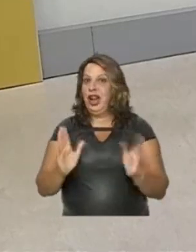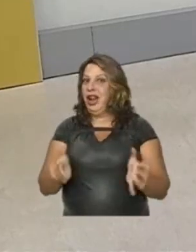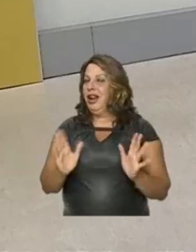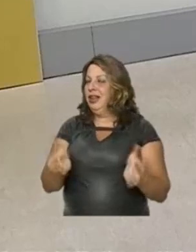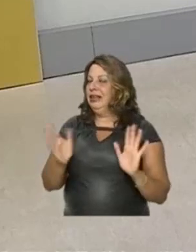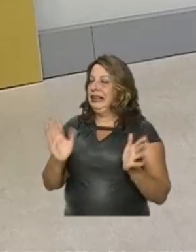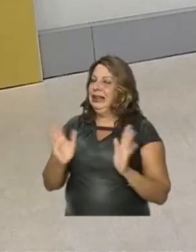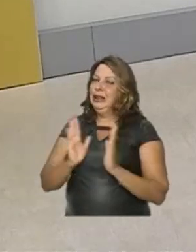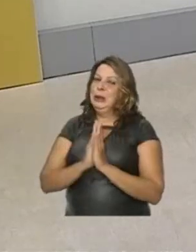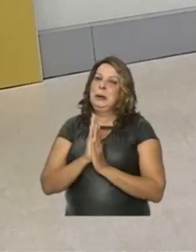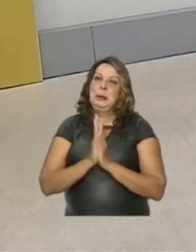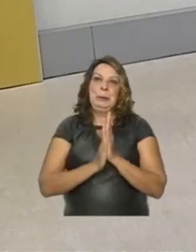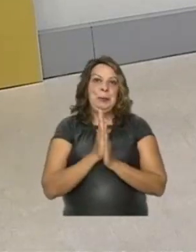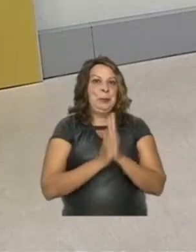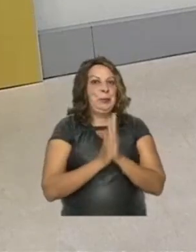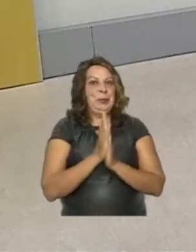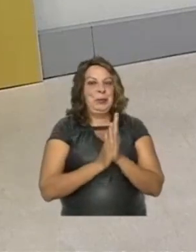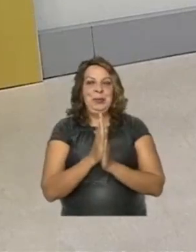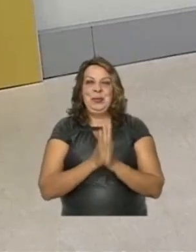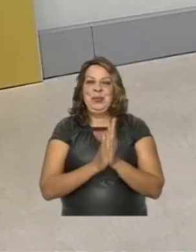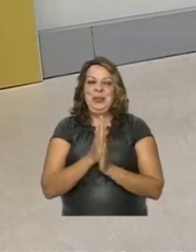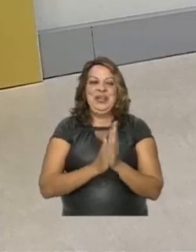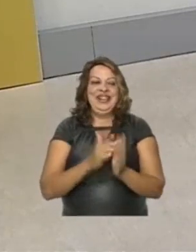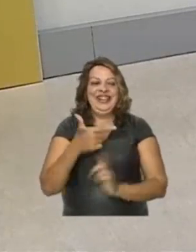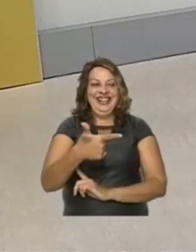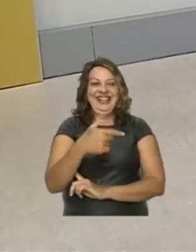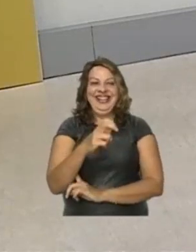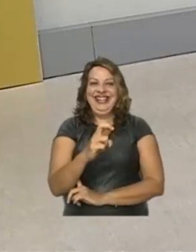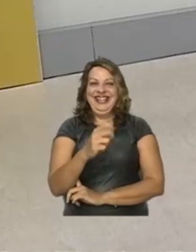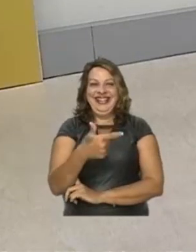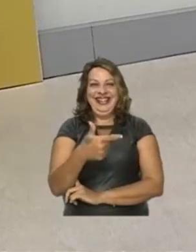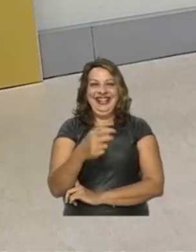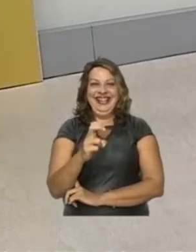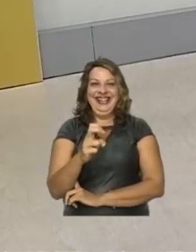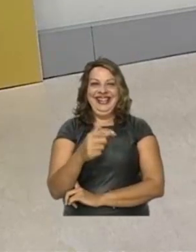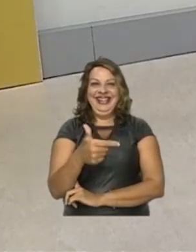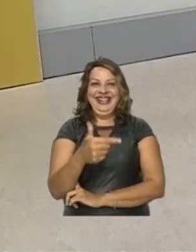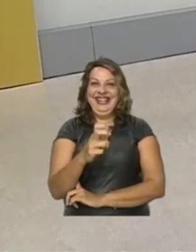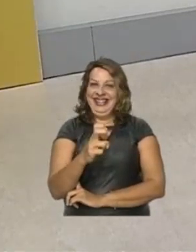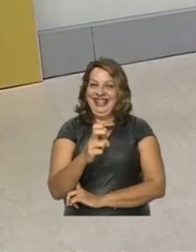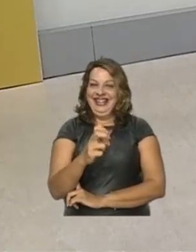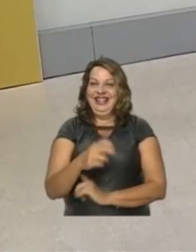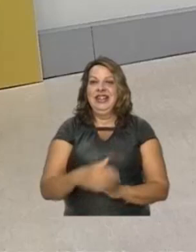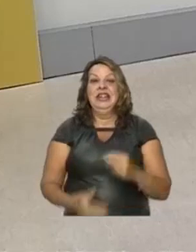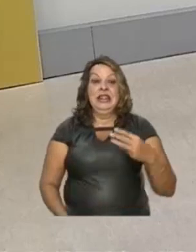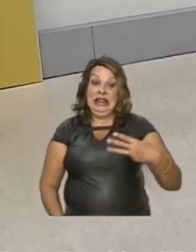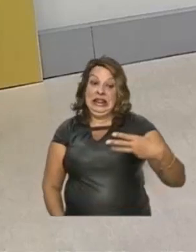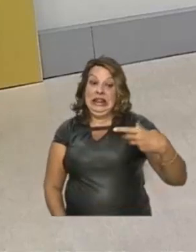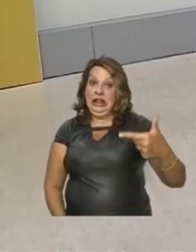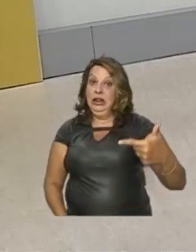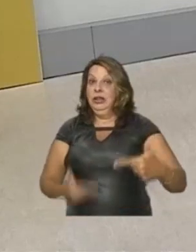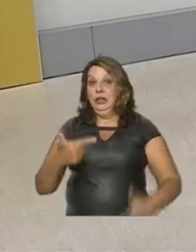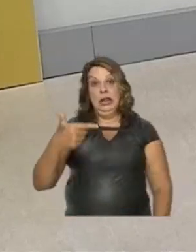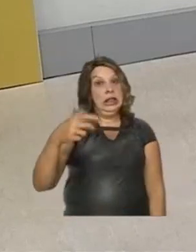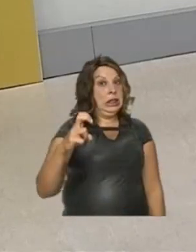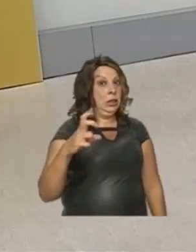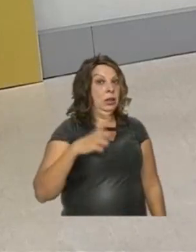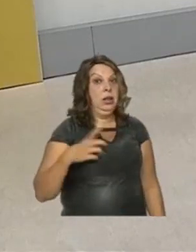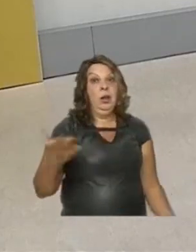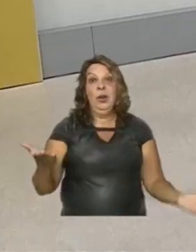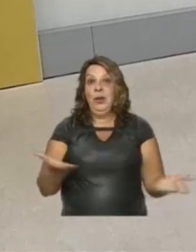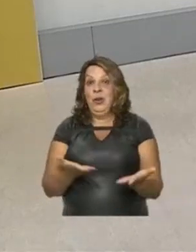o 32 e o 25, 25. Marque 32, marque 25